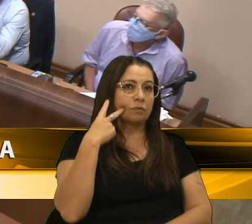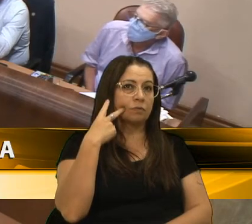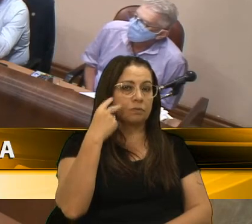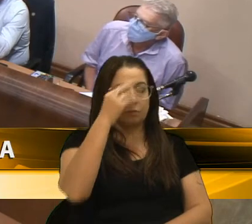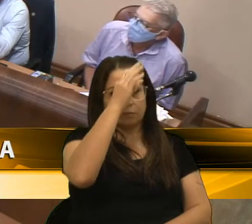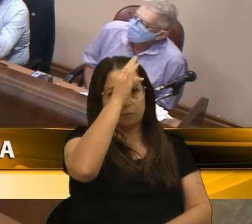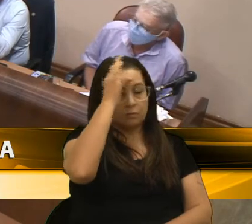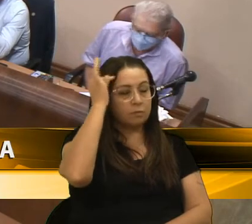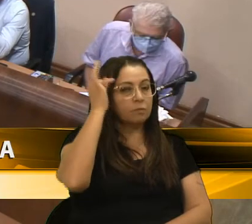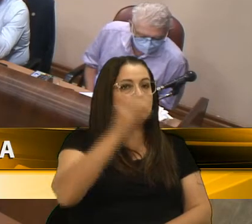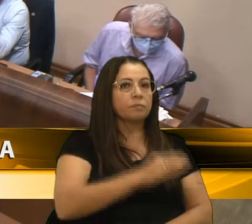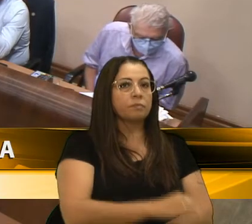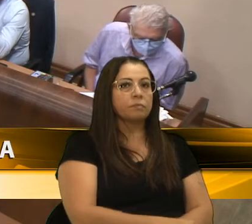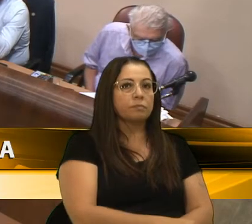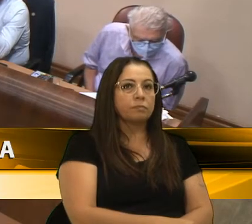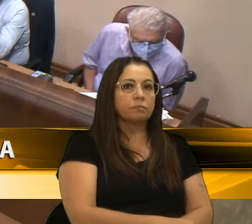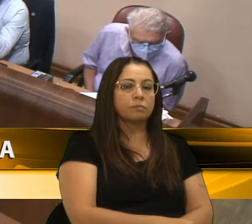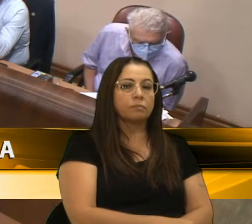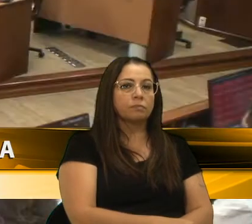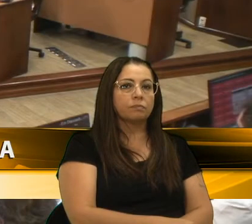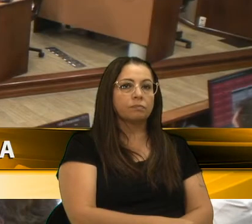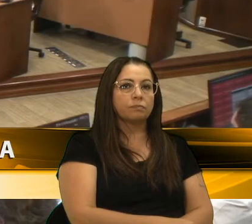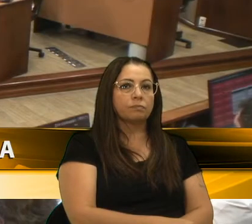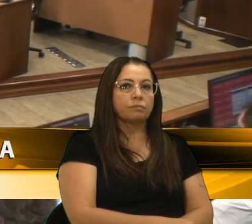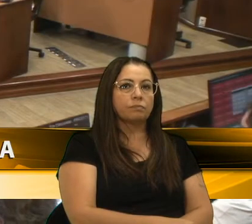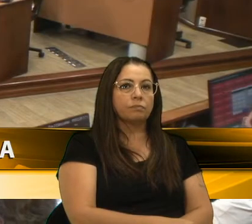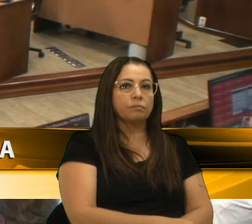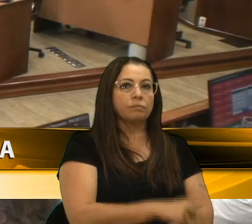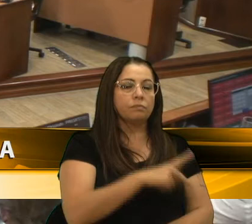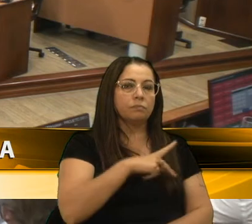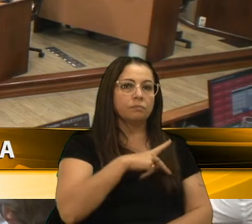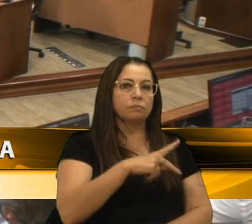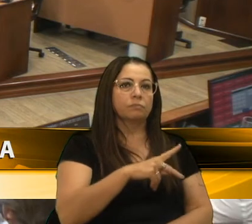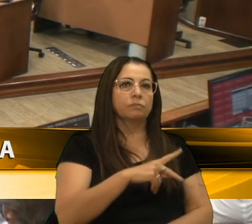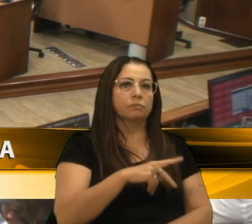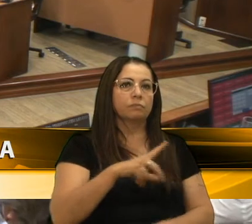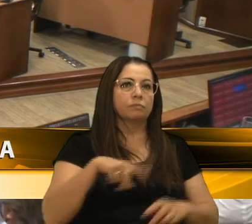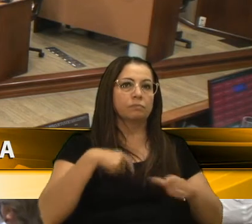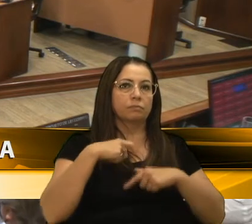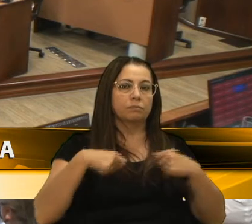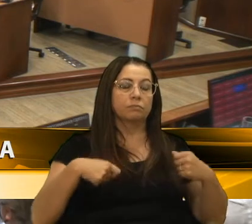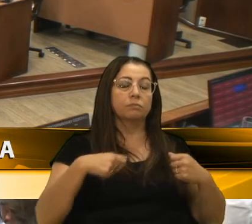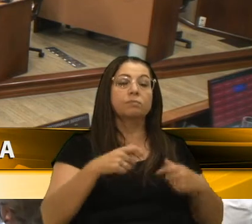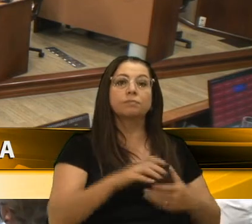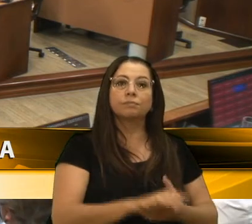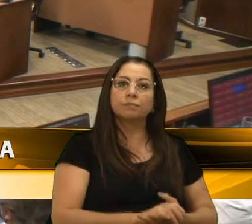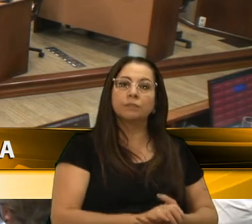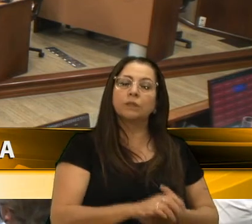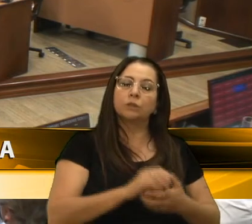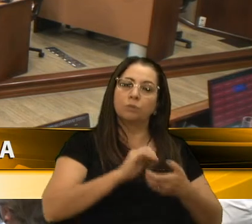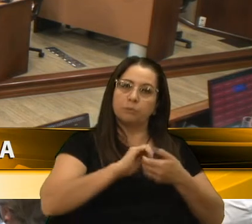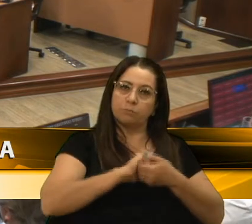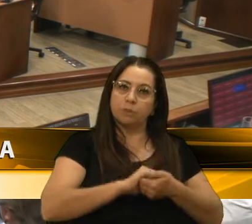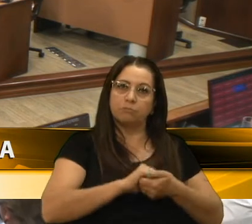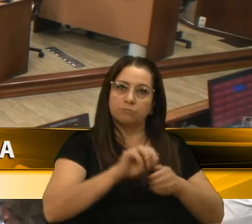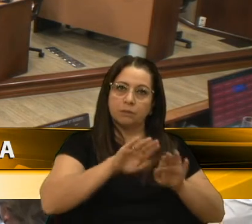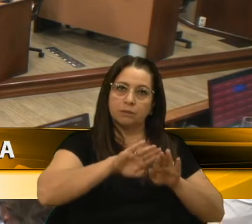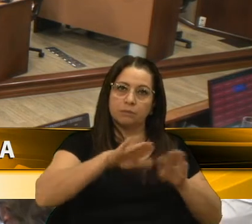Vereador Gustavo Toigo. Ilustre presidente Ricardo Daneluz, cumprimentos à mesa